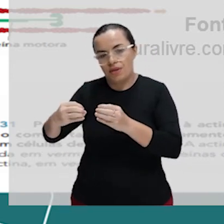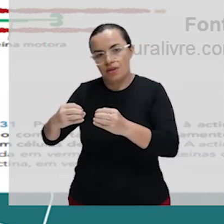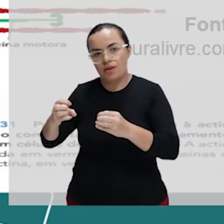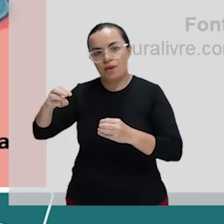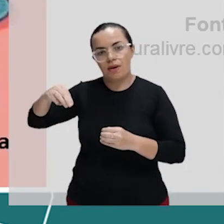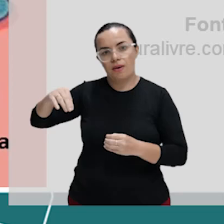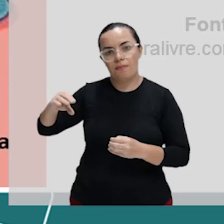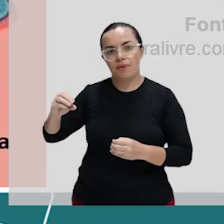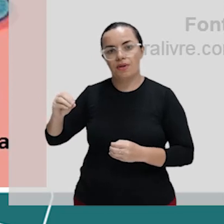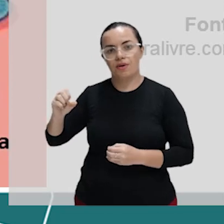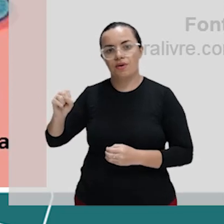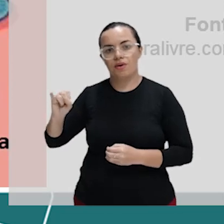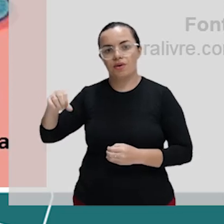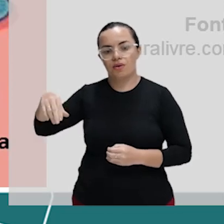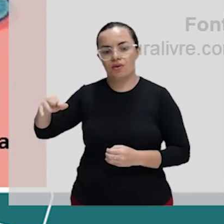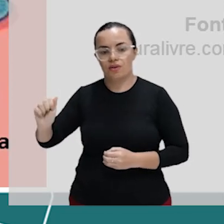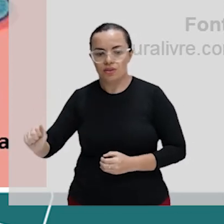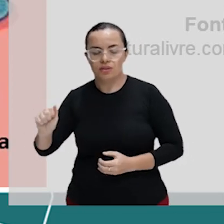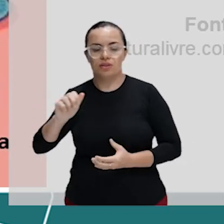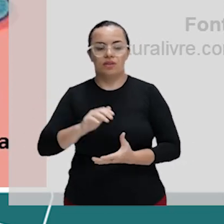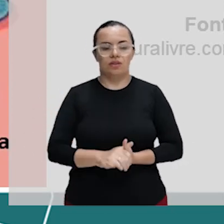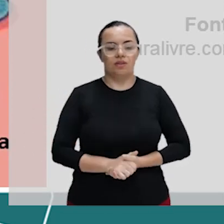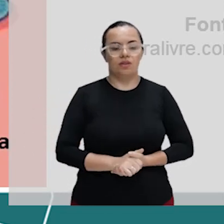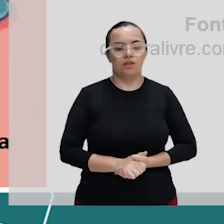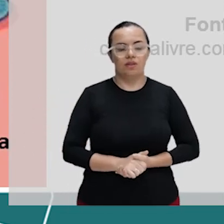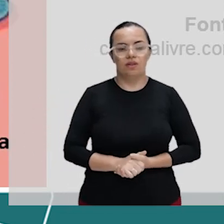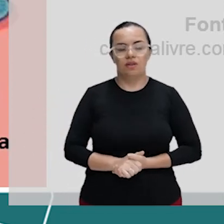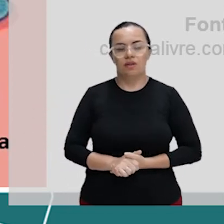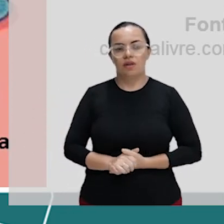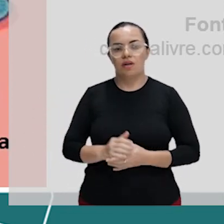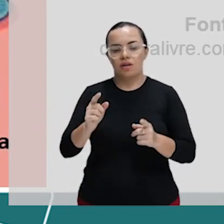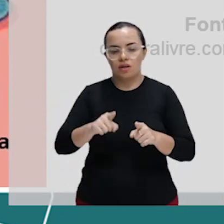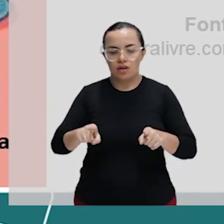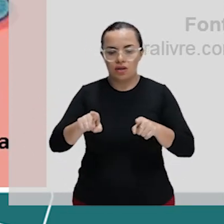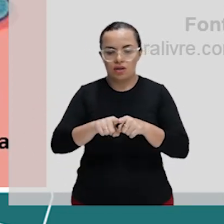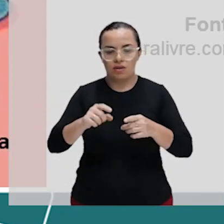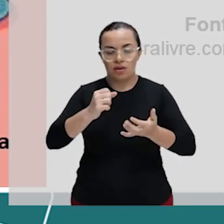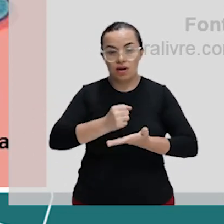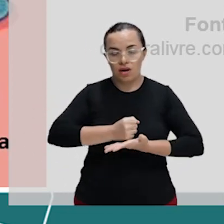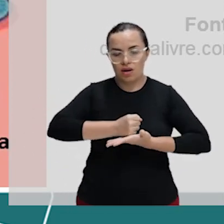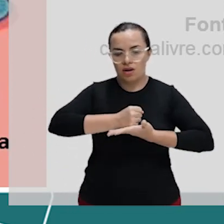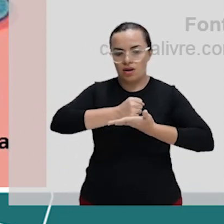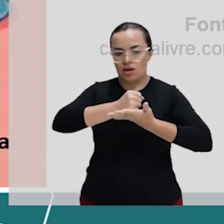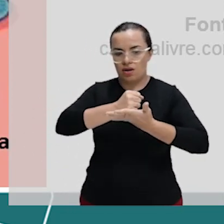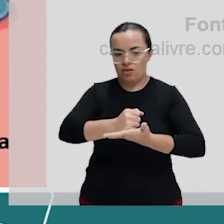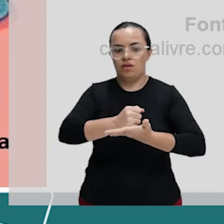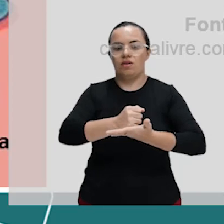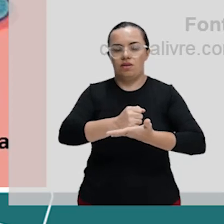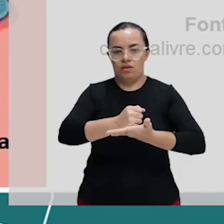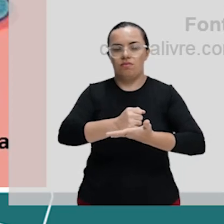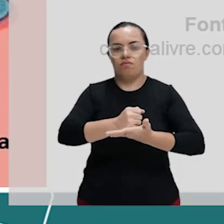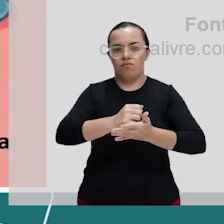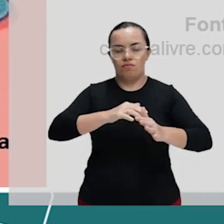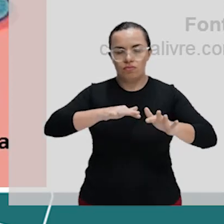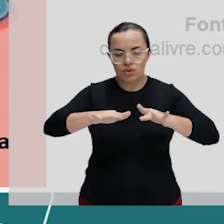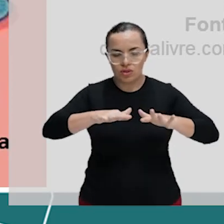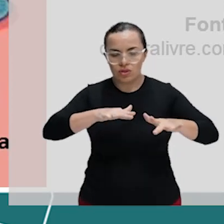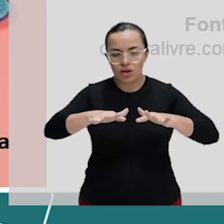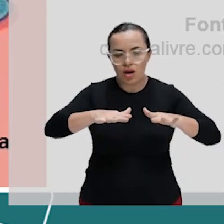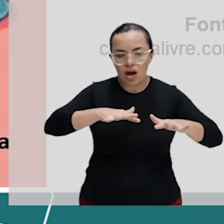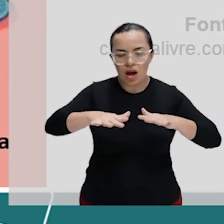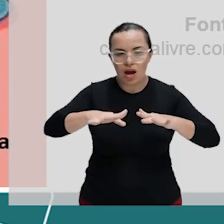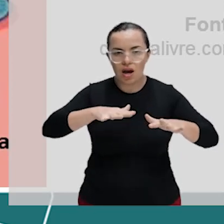estar auxiliando na movimentação, por exemplo, das amebas, tá? Movimento